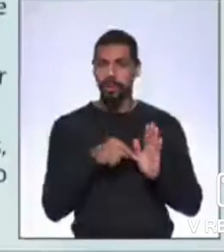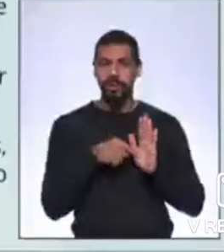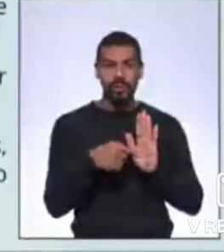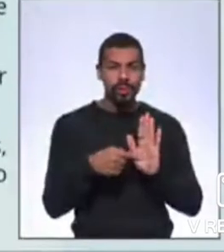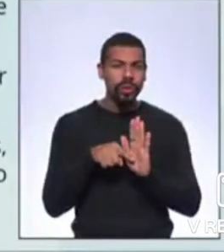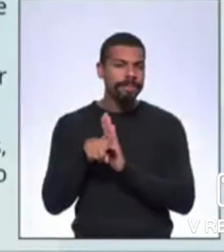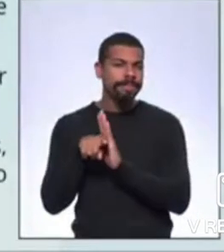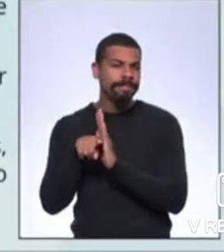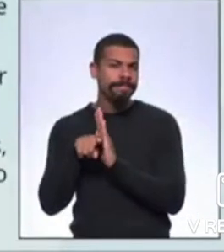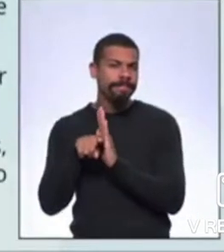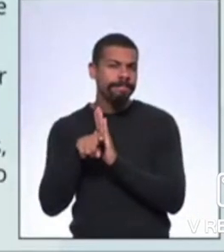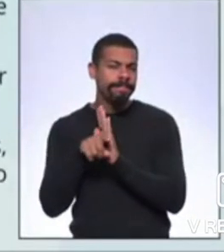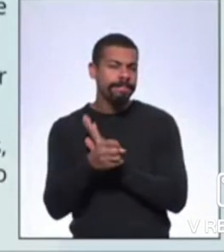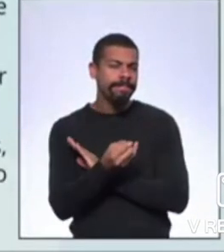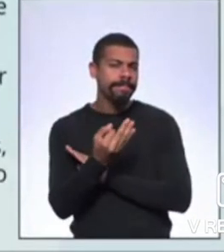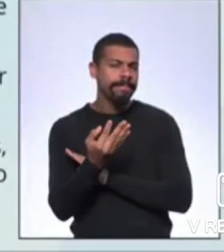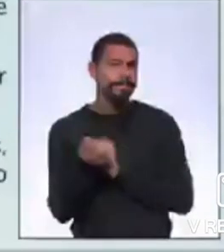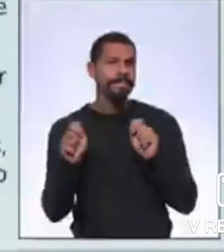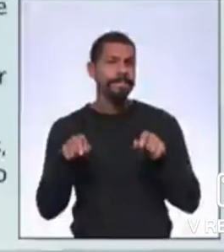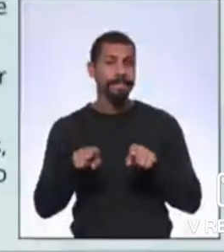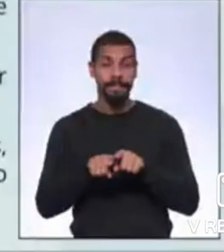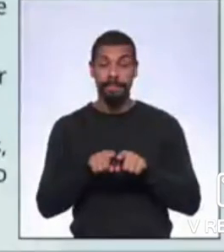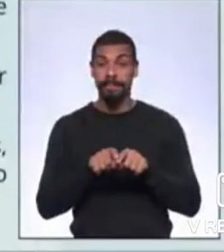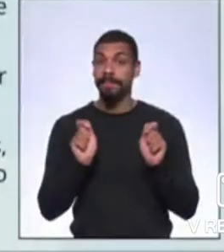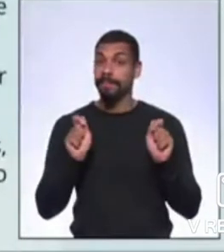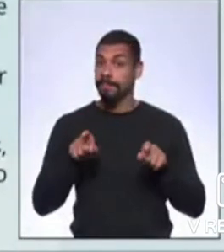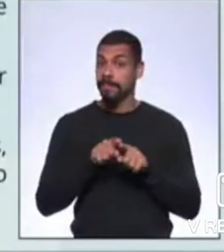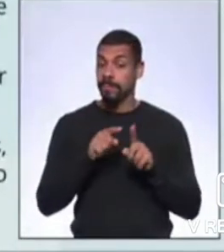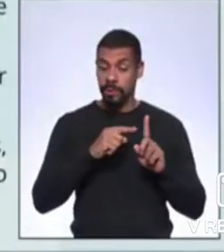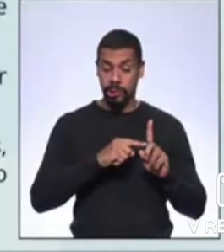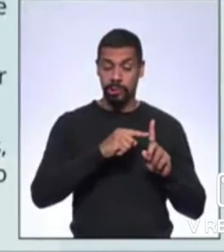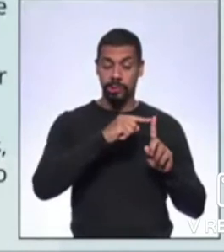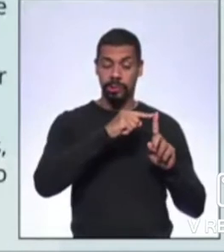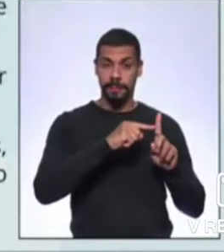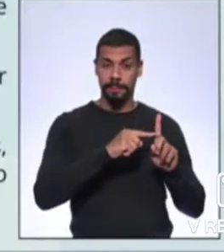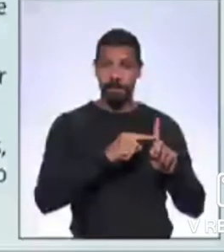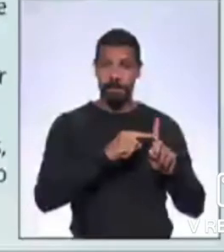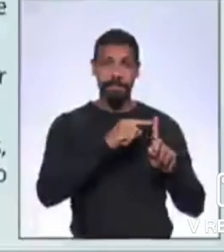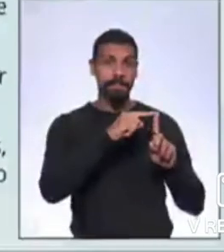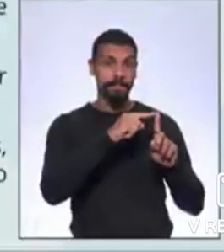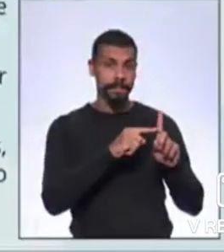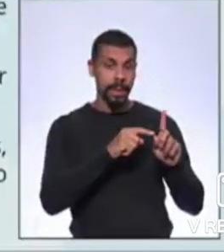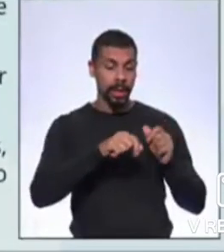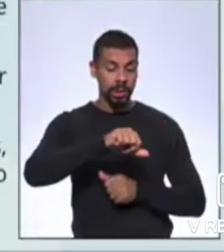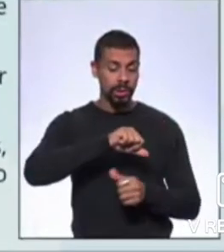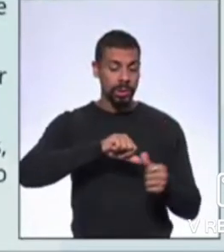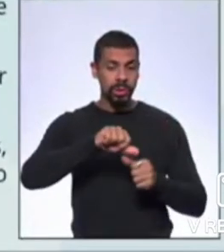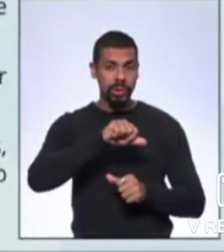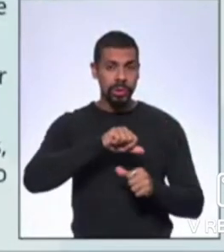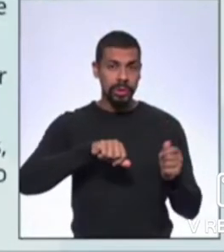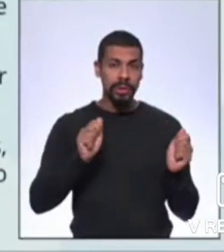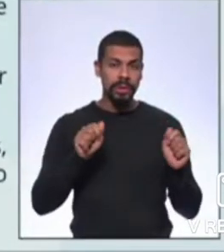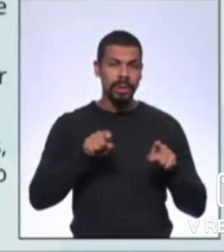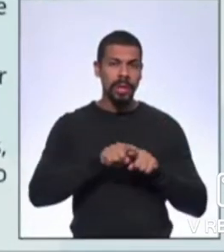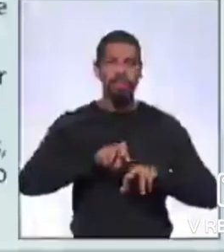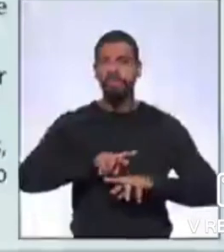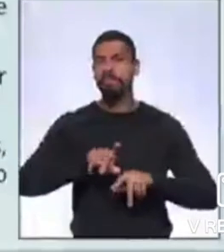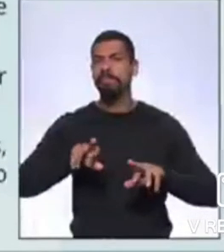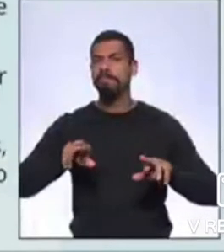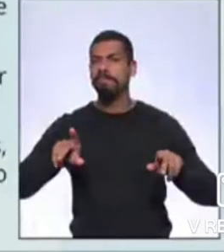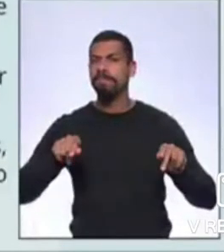dados de solubilidade e densidade, assim como temperatura de fusão e ebulição, para identificar e